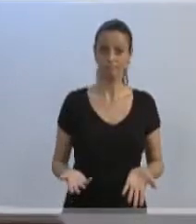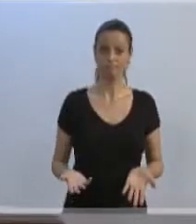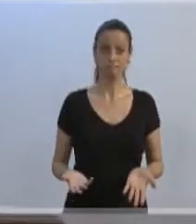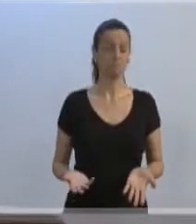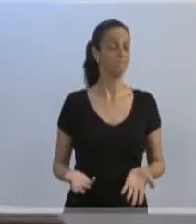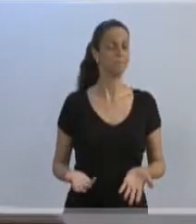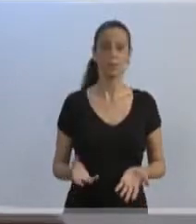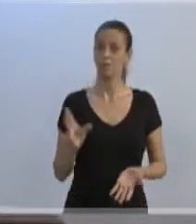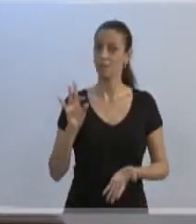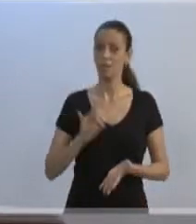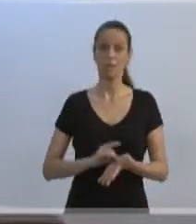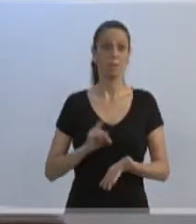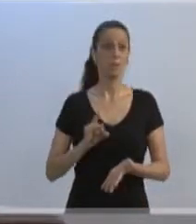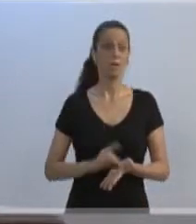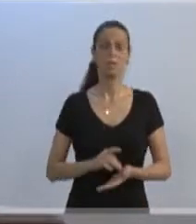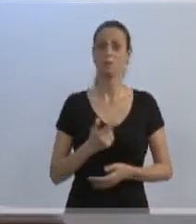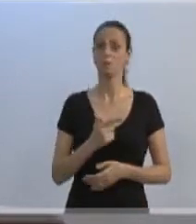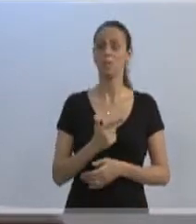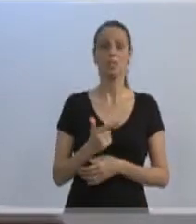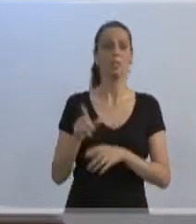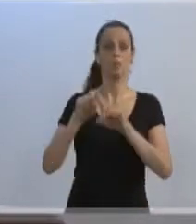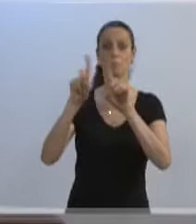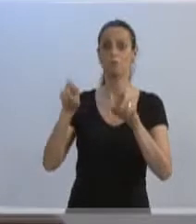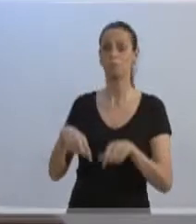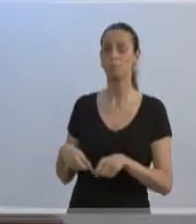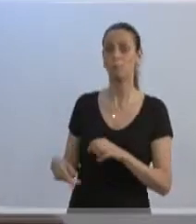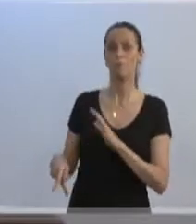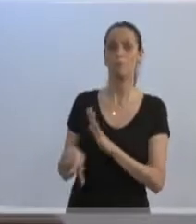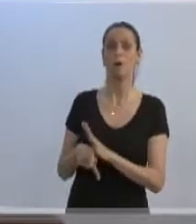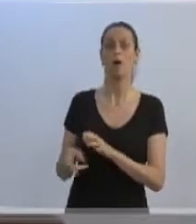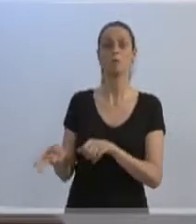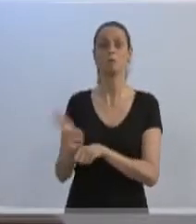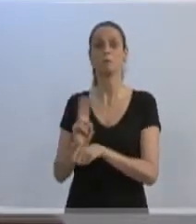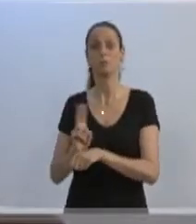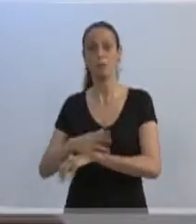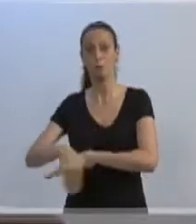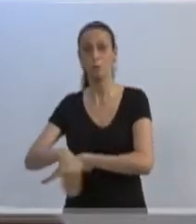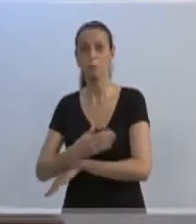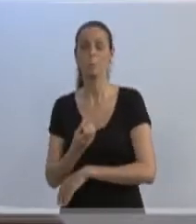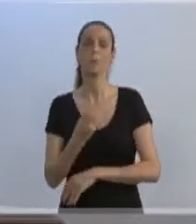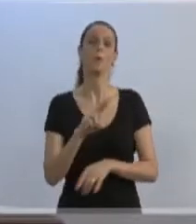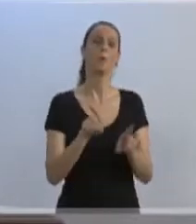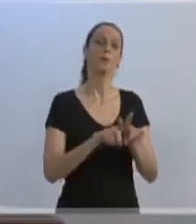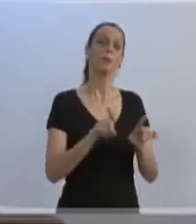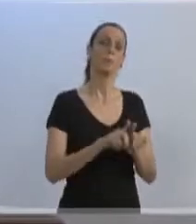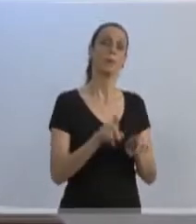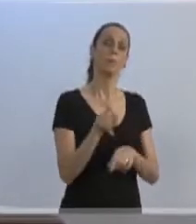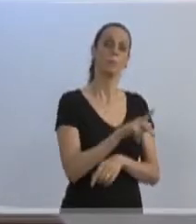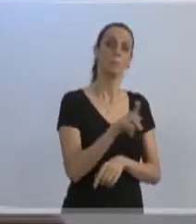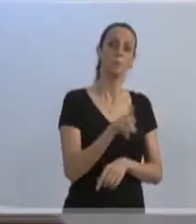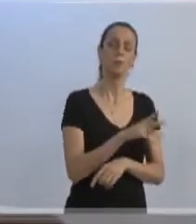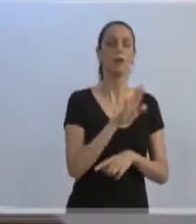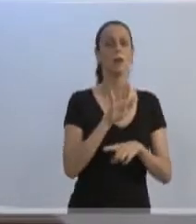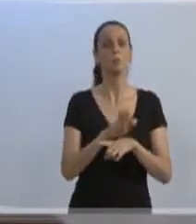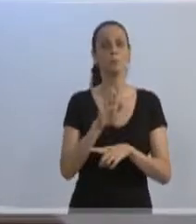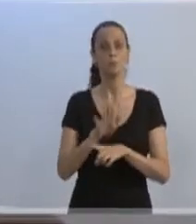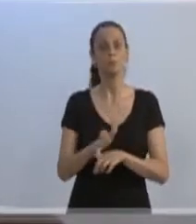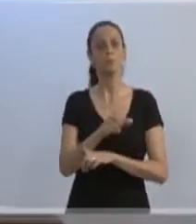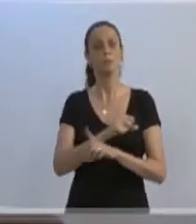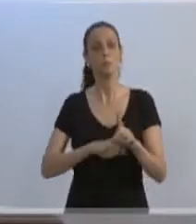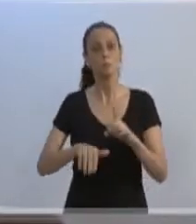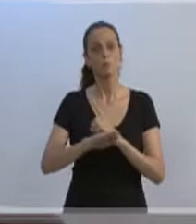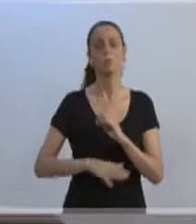contemplou 15 fiscal de rua não contempla o professor não contempla as pessoas de bem que ajudou a construir a nossa